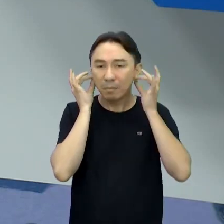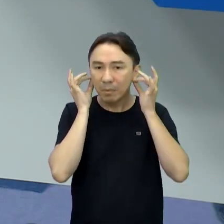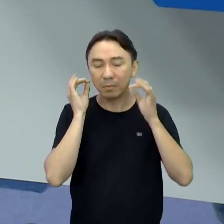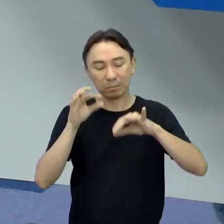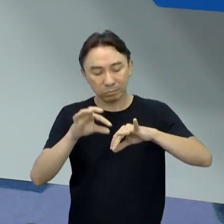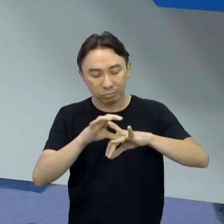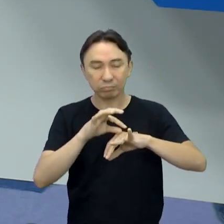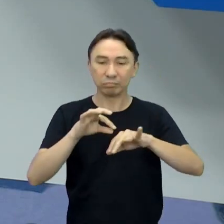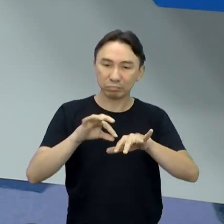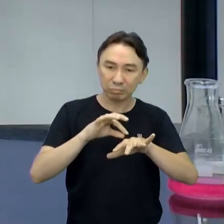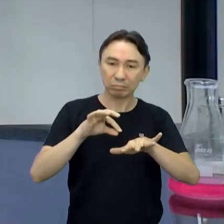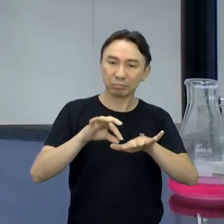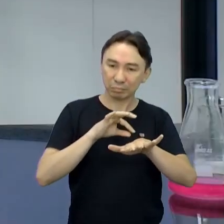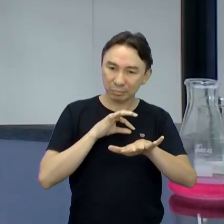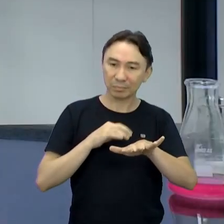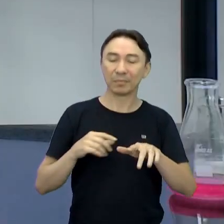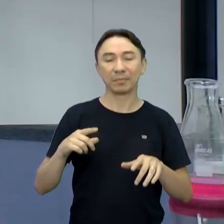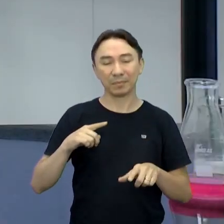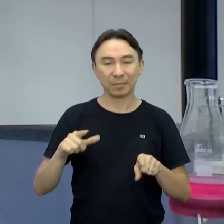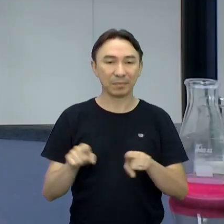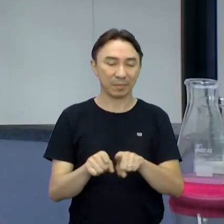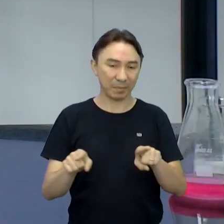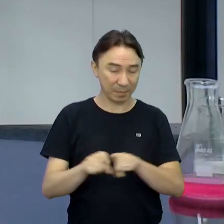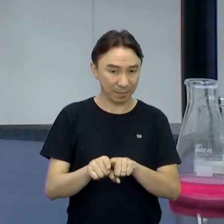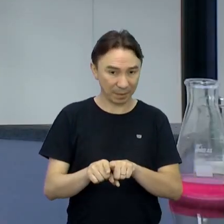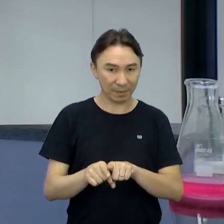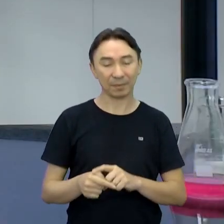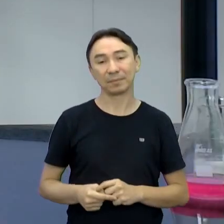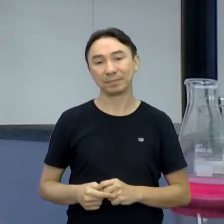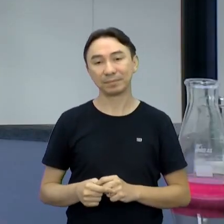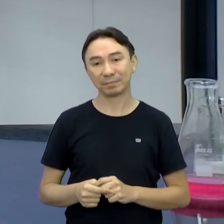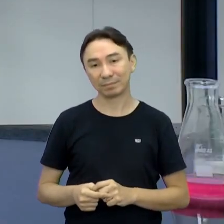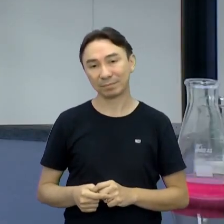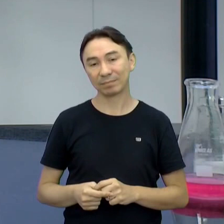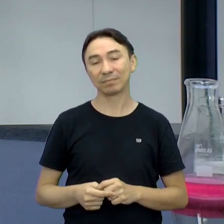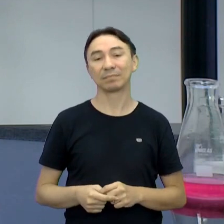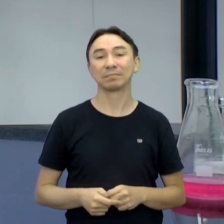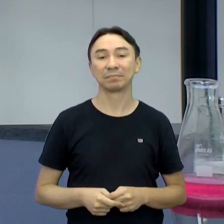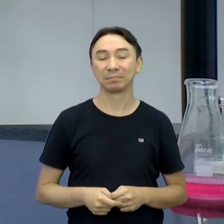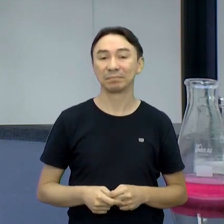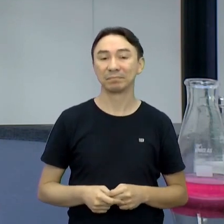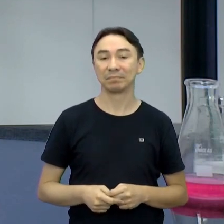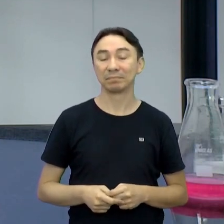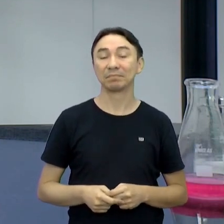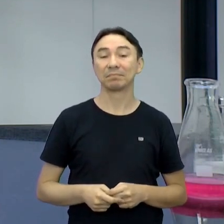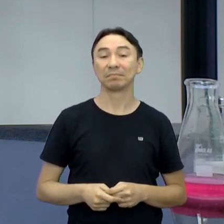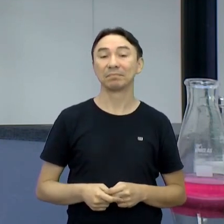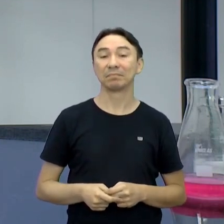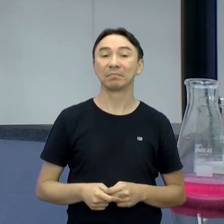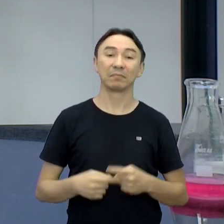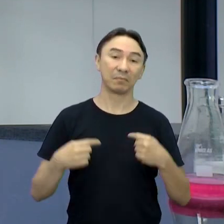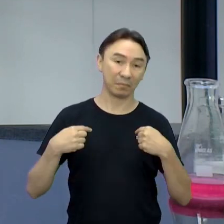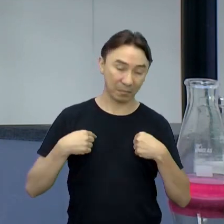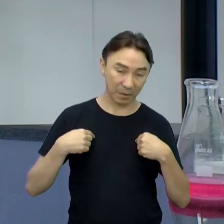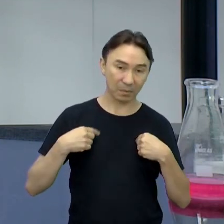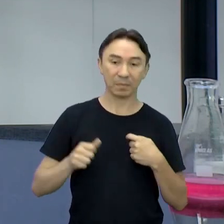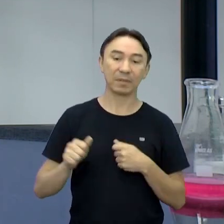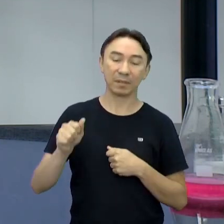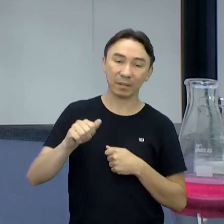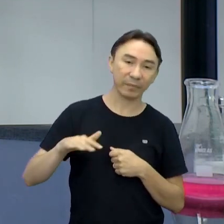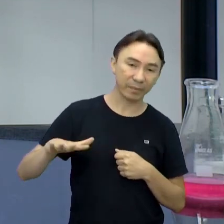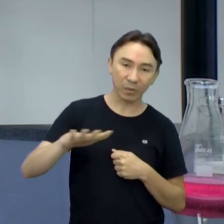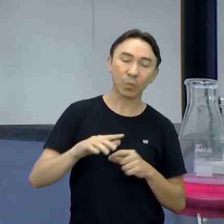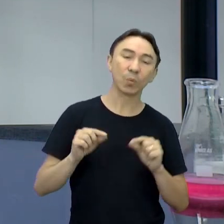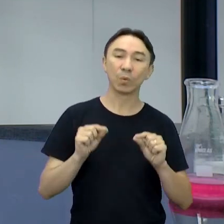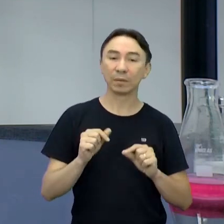anéis. Então, gente, eu sou da área de ciências da natureza